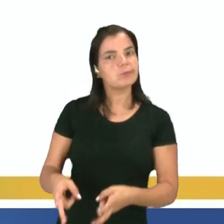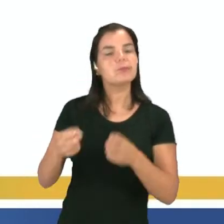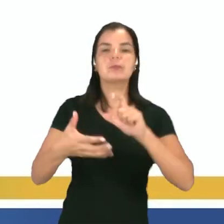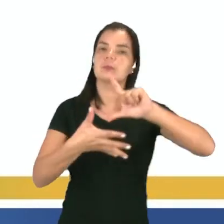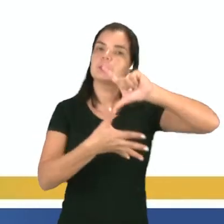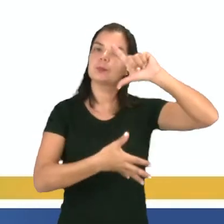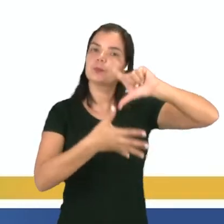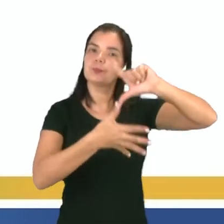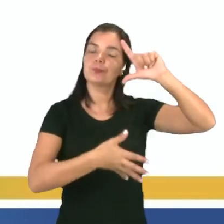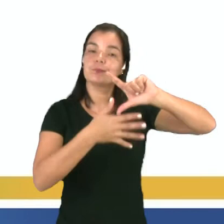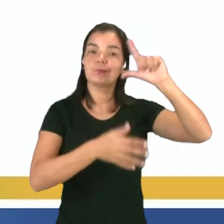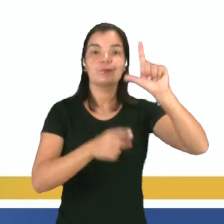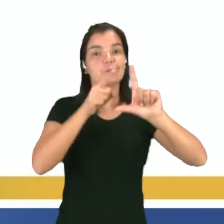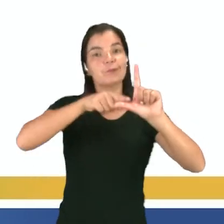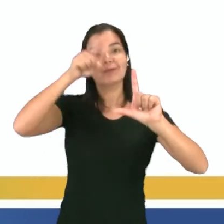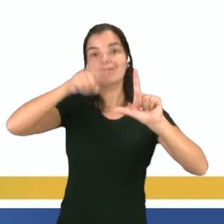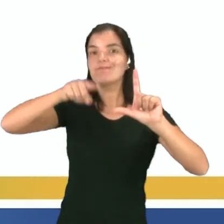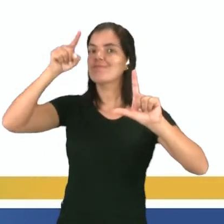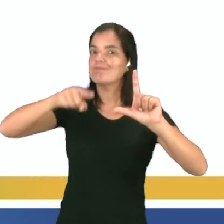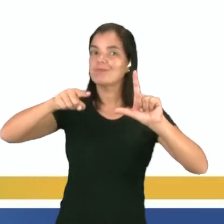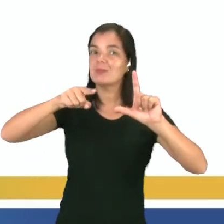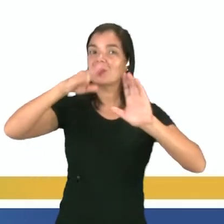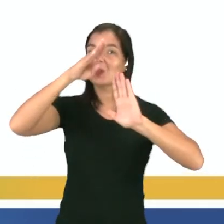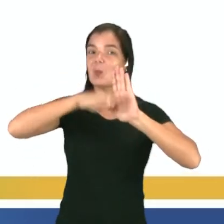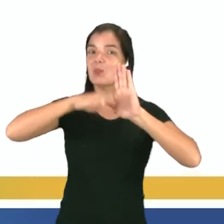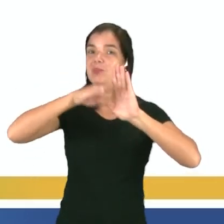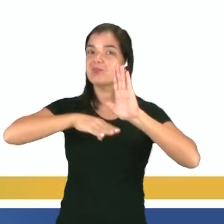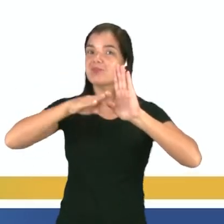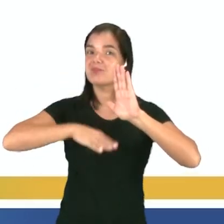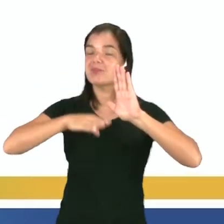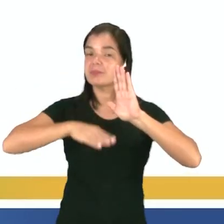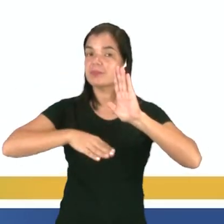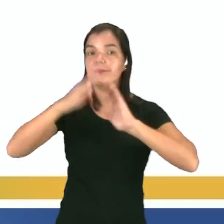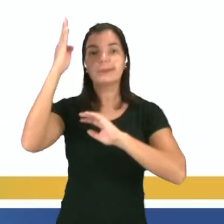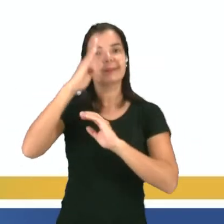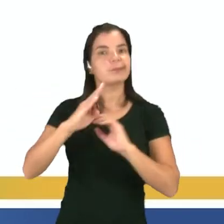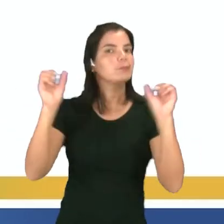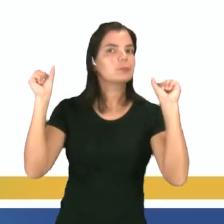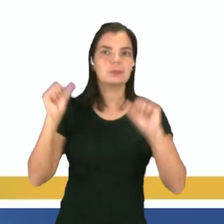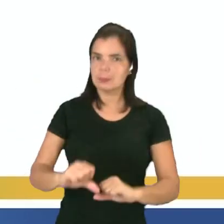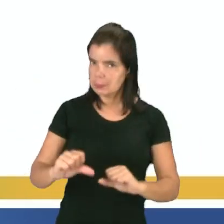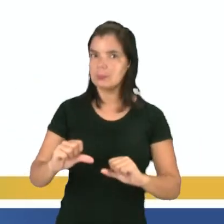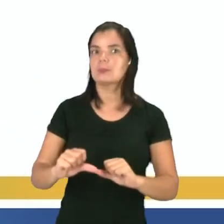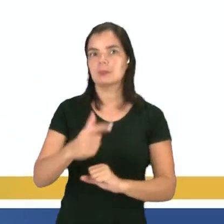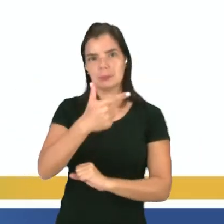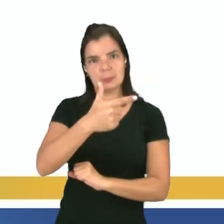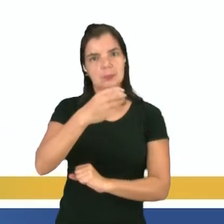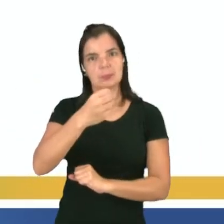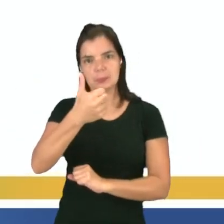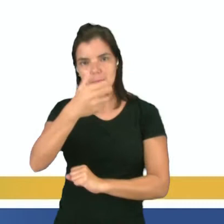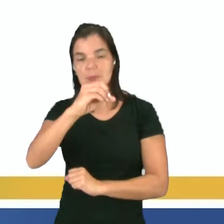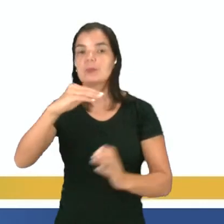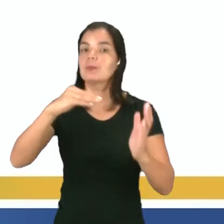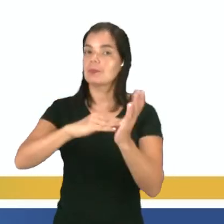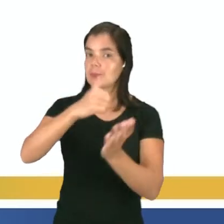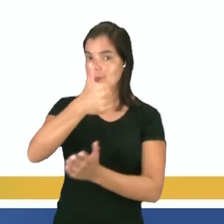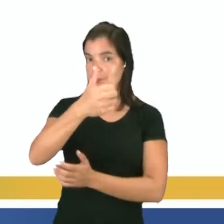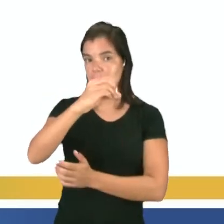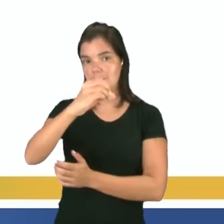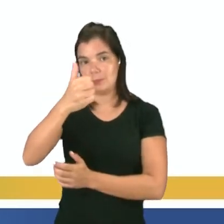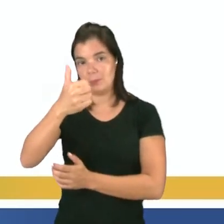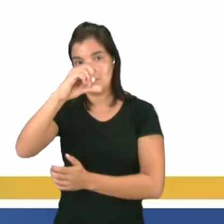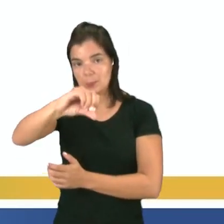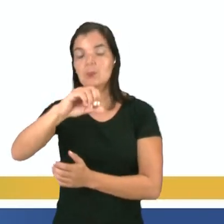América Latina ocorrem oscilações para baixo. E no Brasil, pior ainda, no período de 2010 a